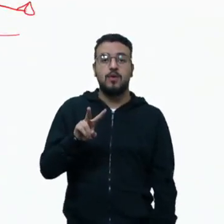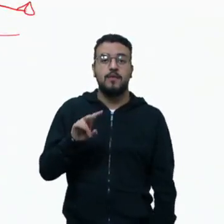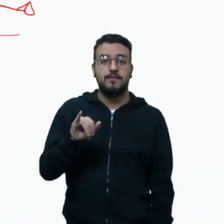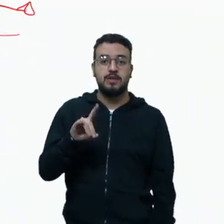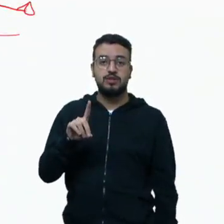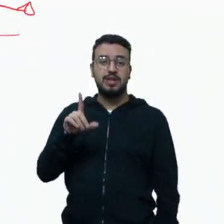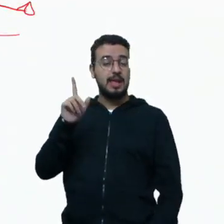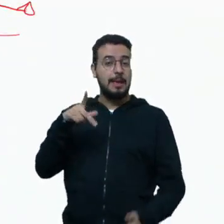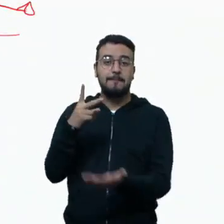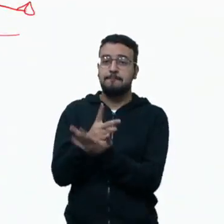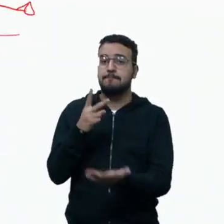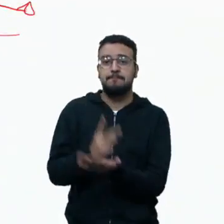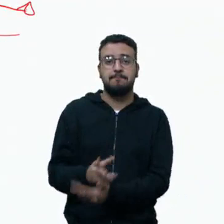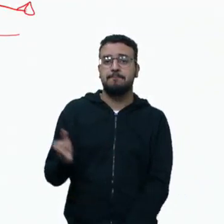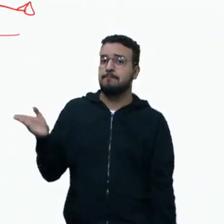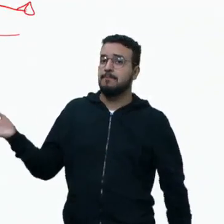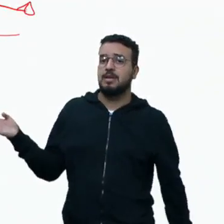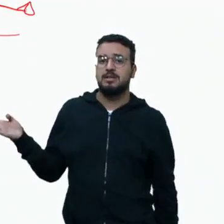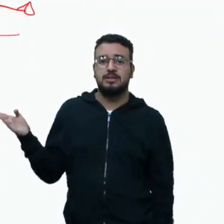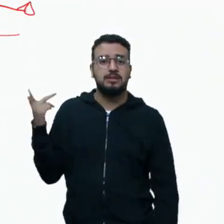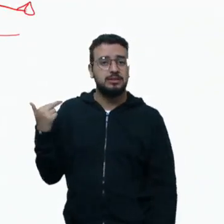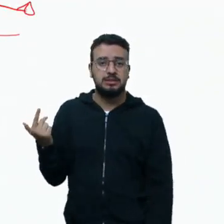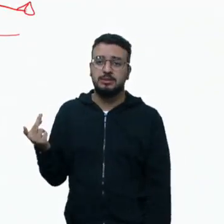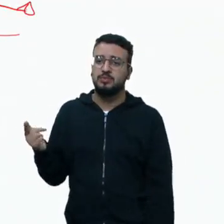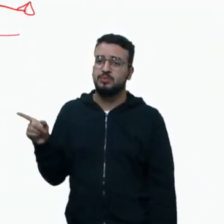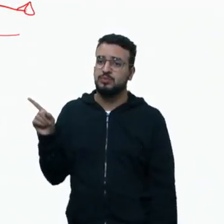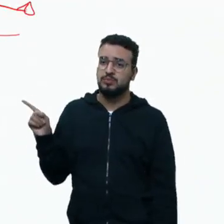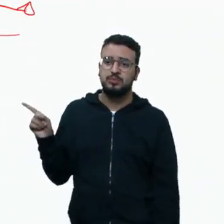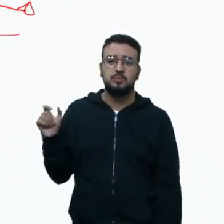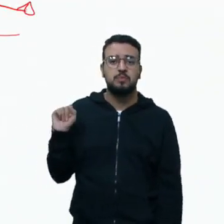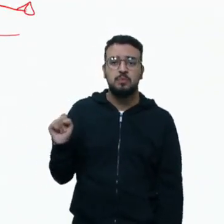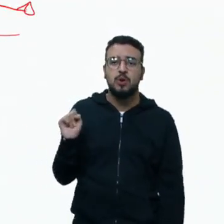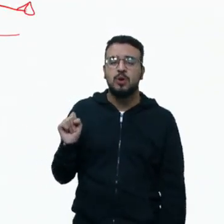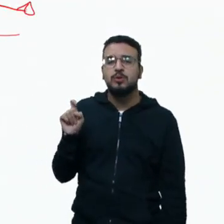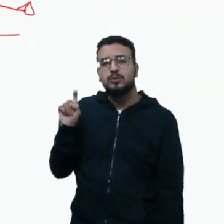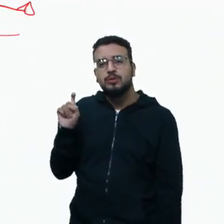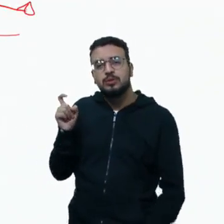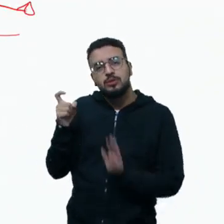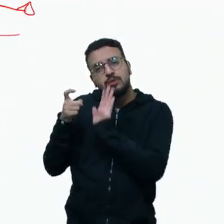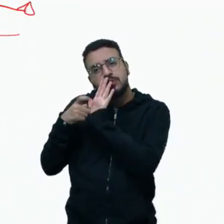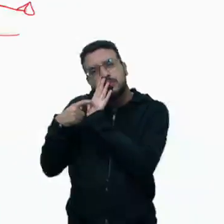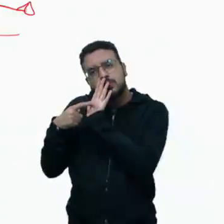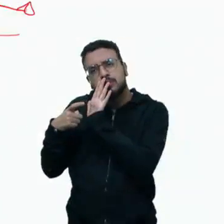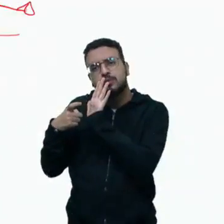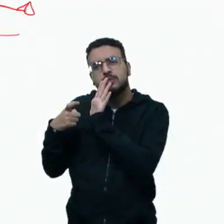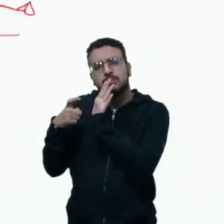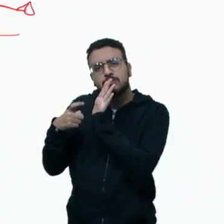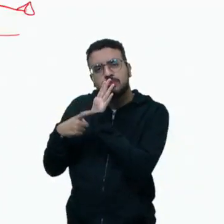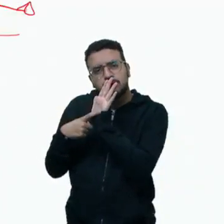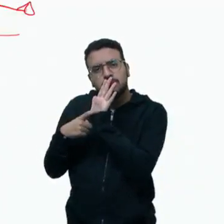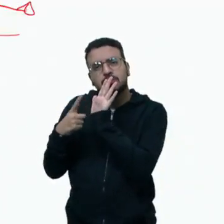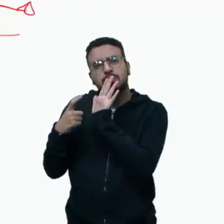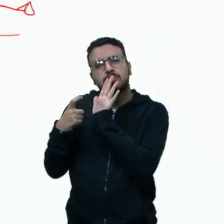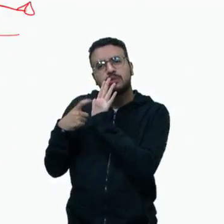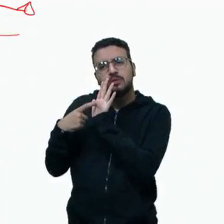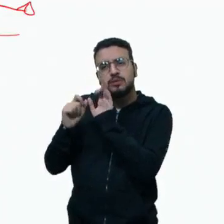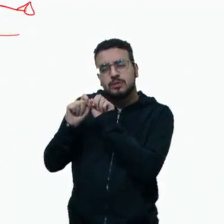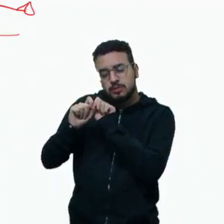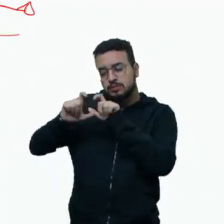essa mesma figura, essa mesma imagem, e aí você pode ir clicando nos outros pontos para daí